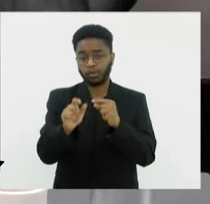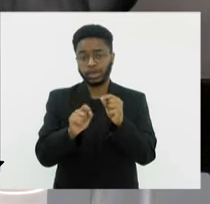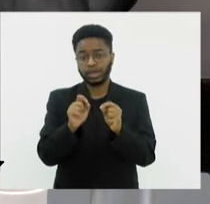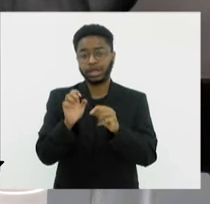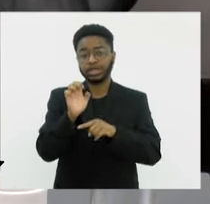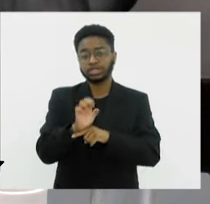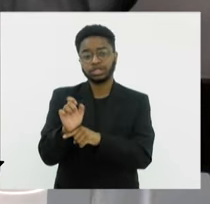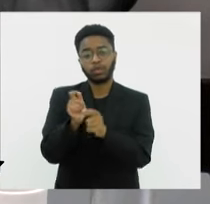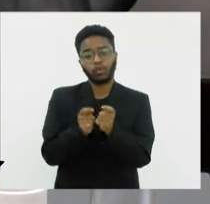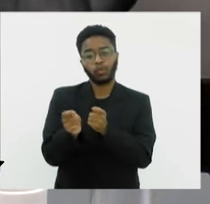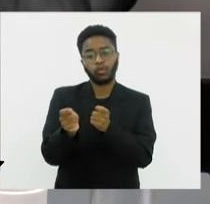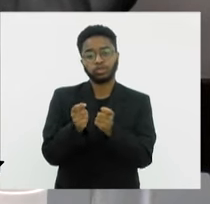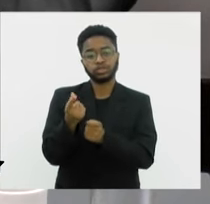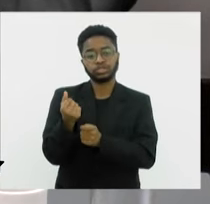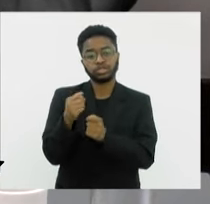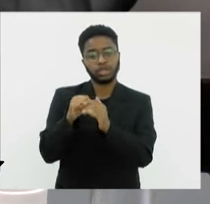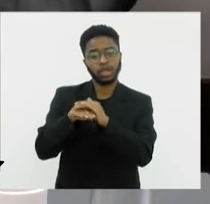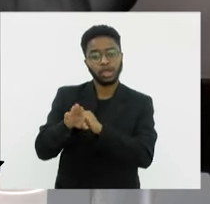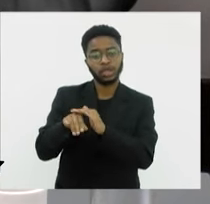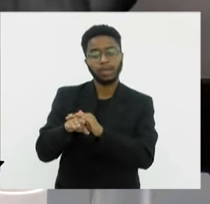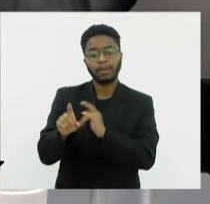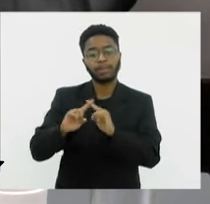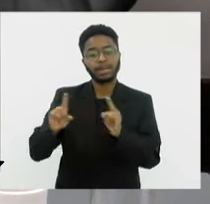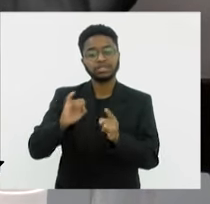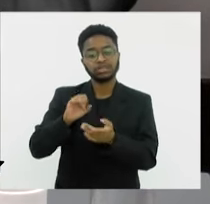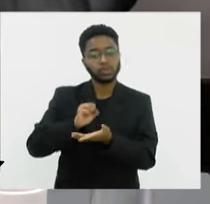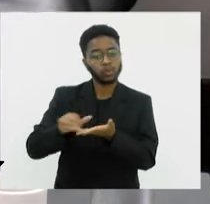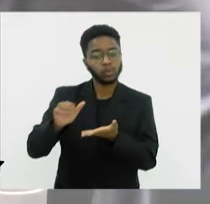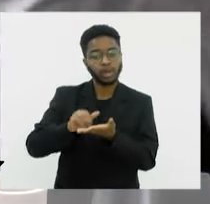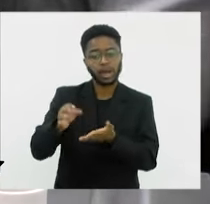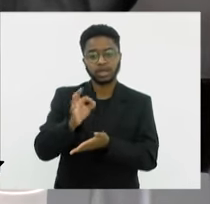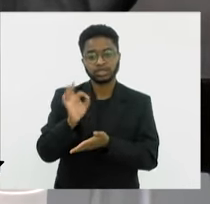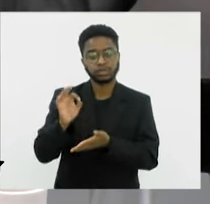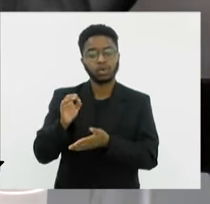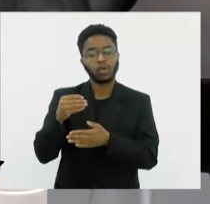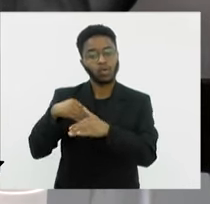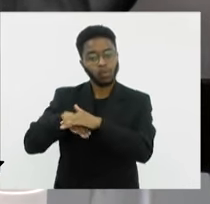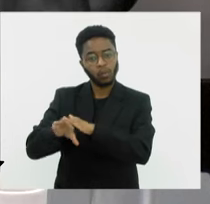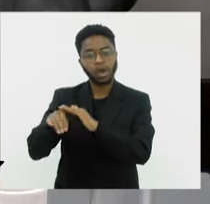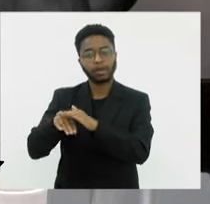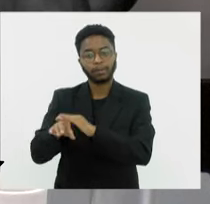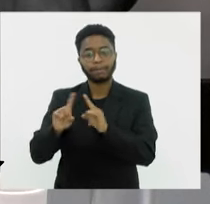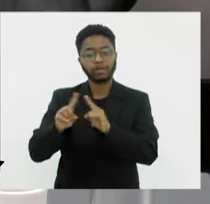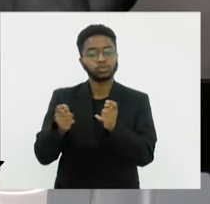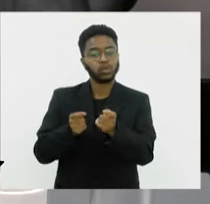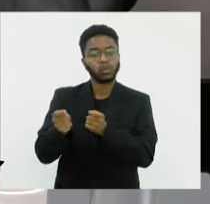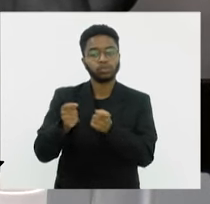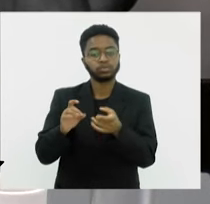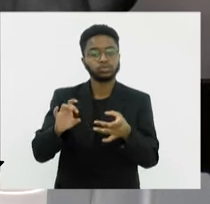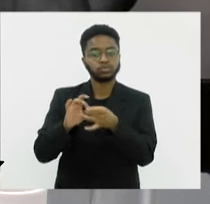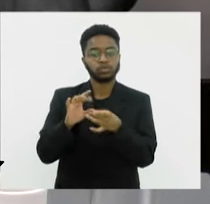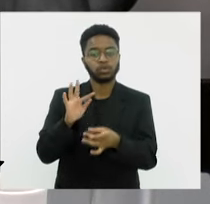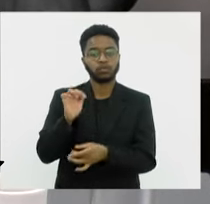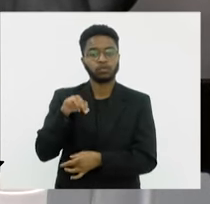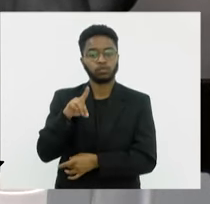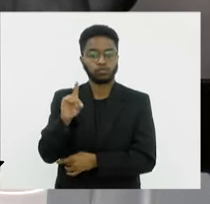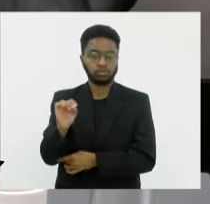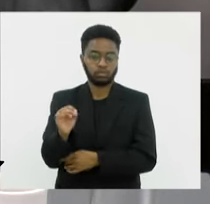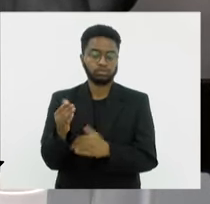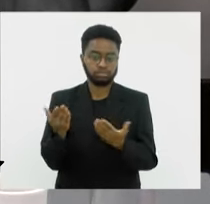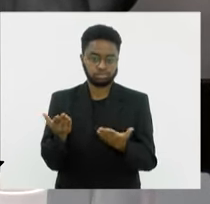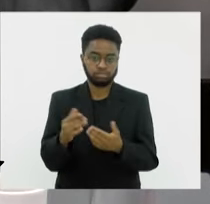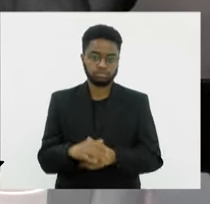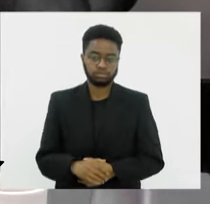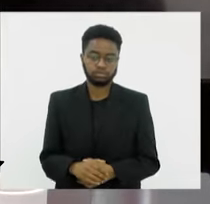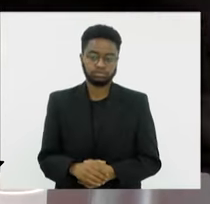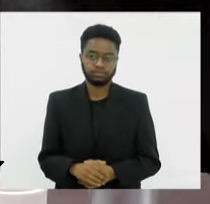fundos, o dinheiro não gasta, fica no caixa do Tesouro, mas contingenciado ao fundo. Bom,